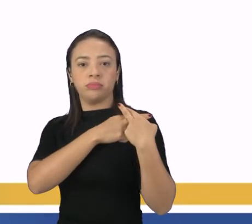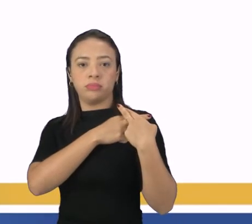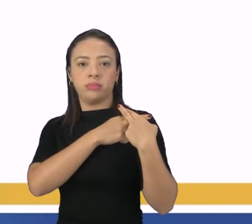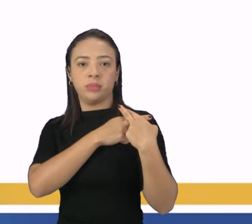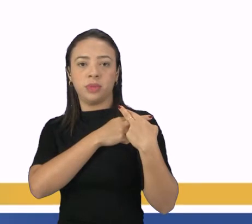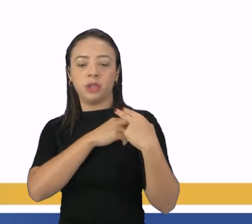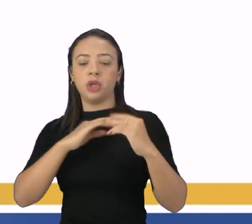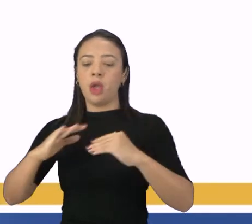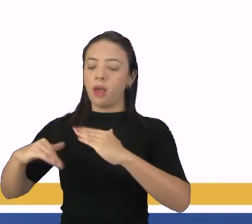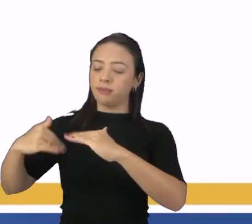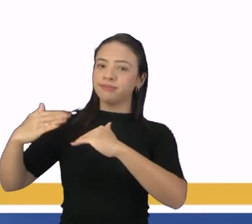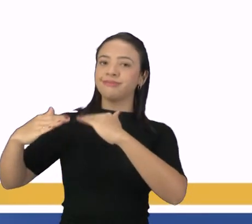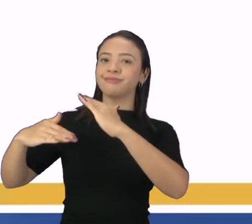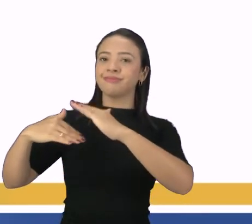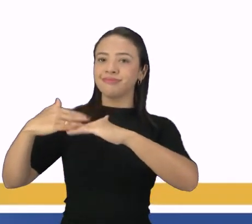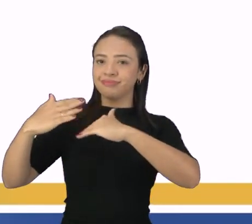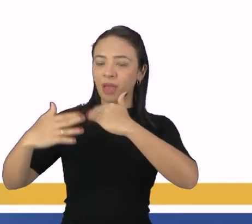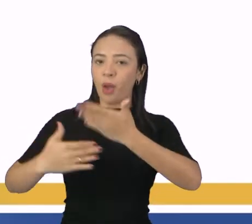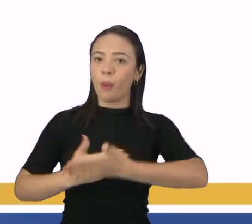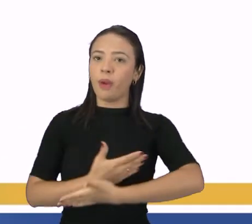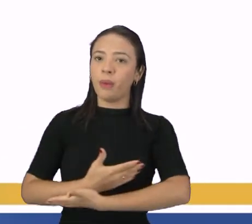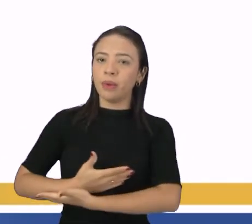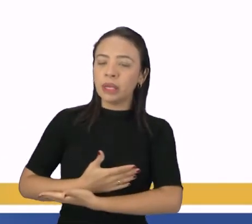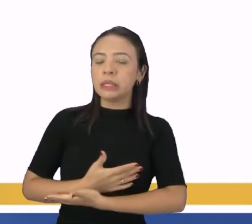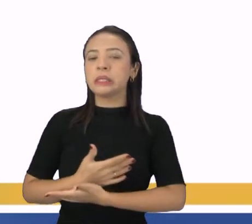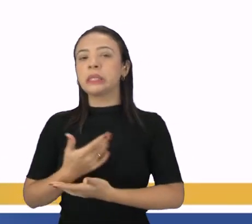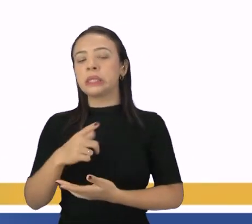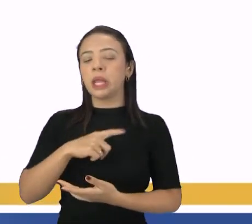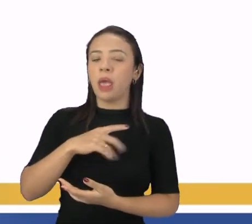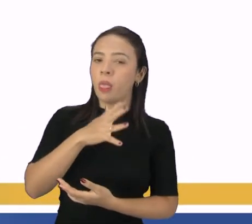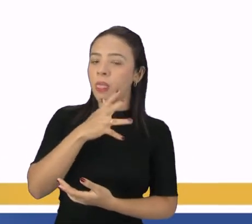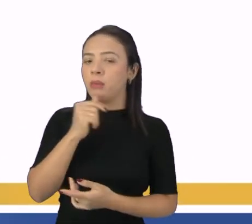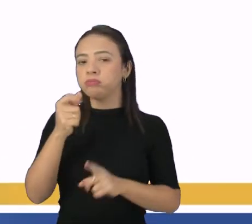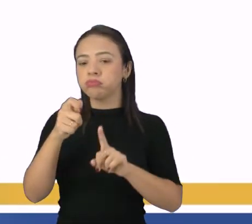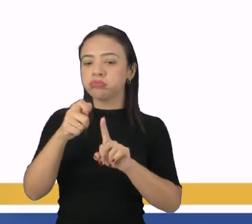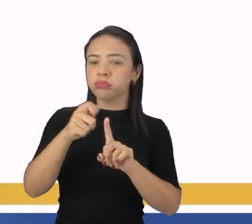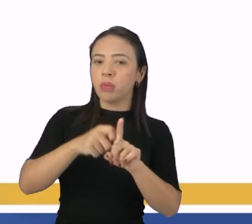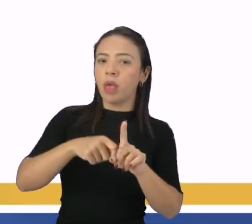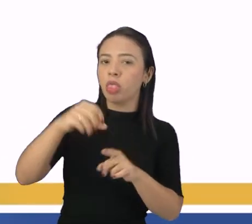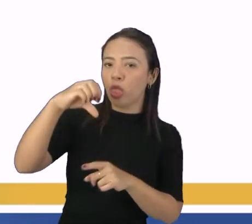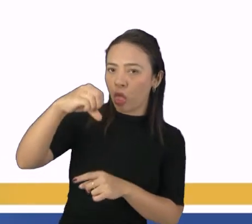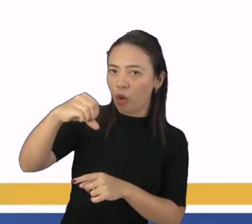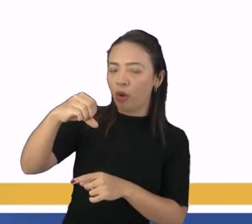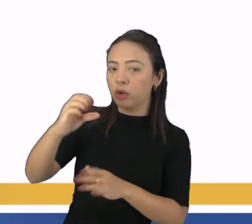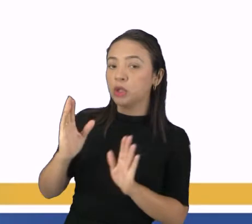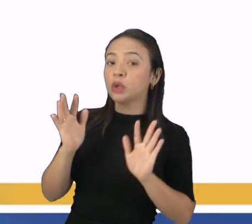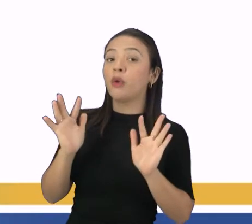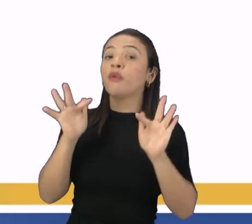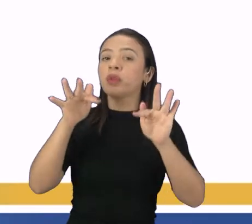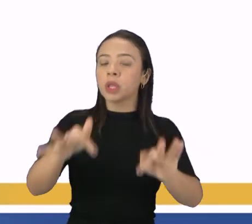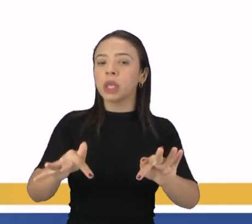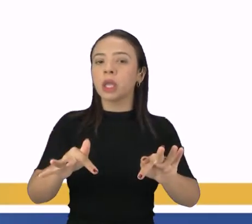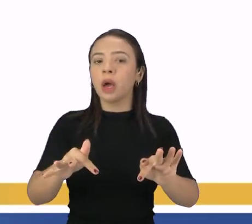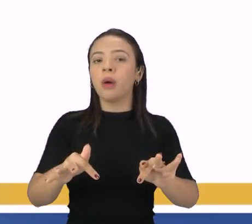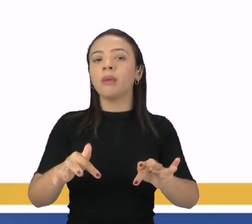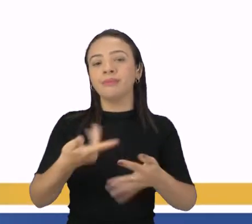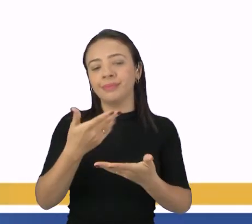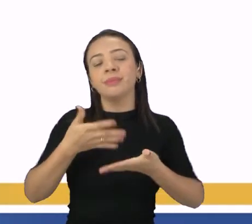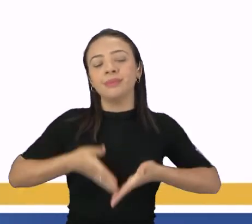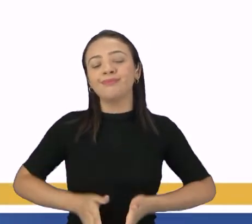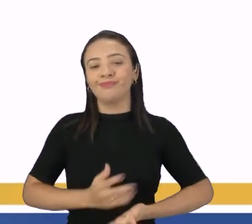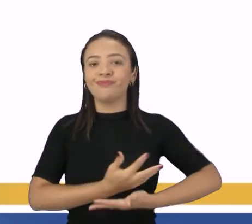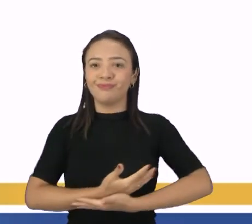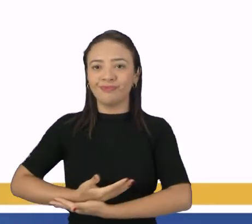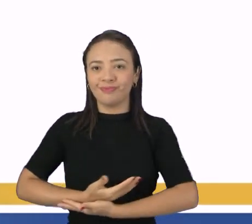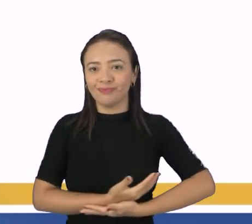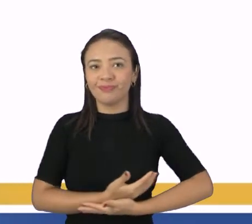esse desenvolvimento, né, que vai durar geralmente 9 meses, tá? E vai ali, ao final do processo, ter o ser humano completamente formado, tá?